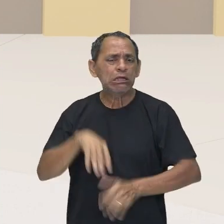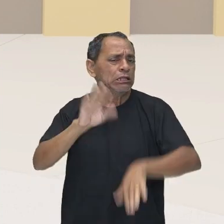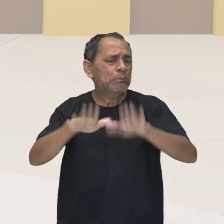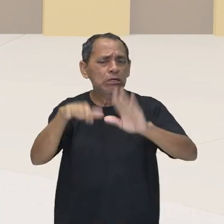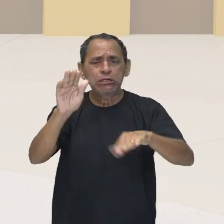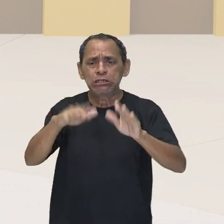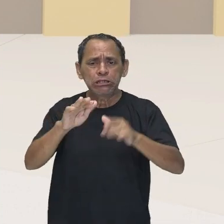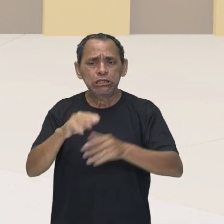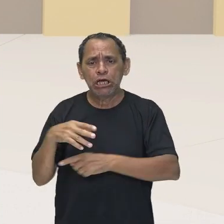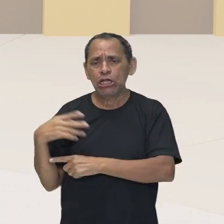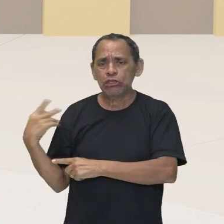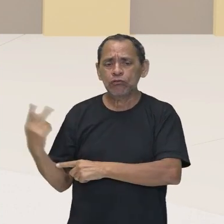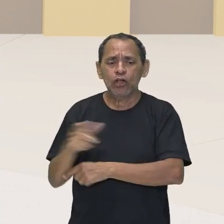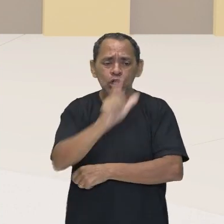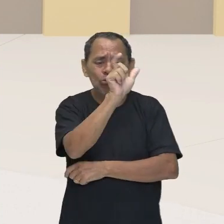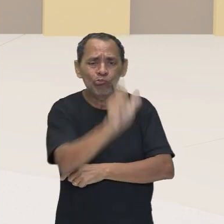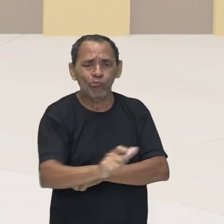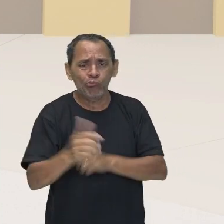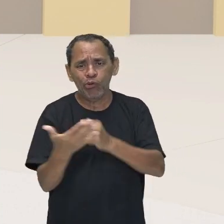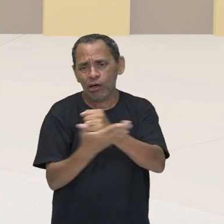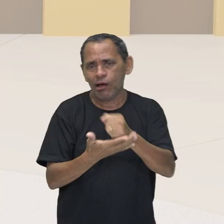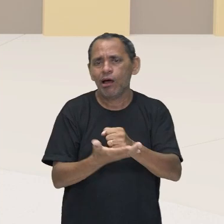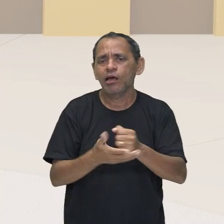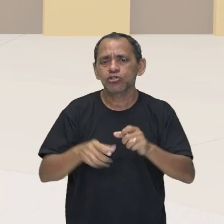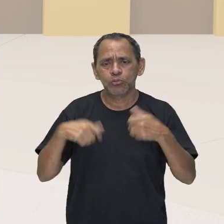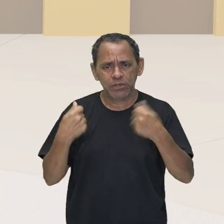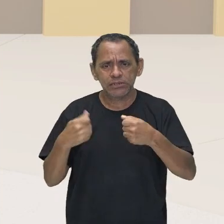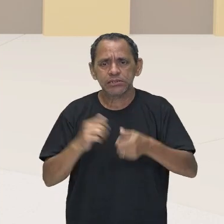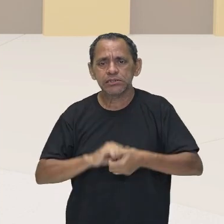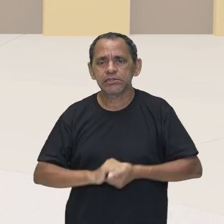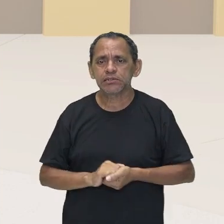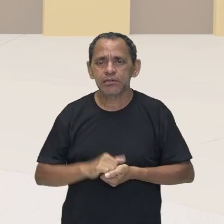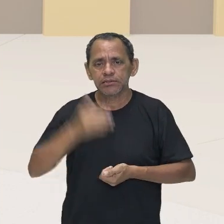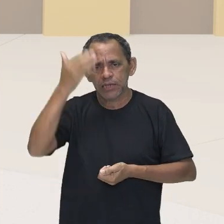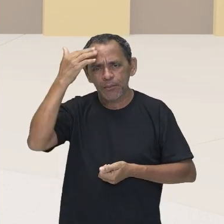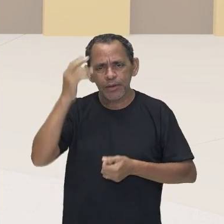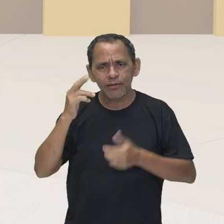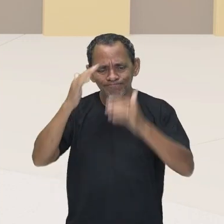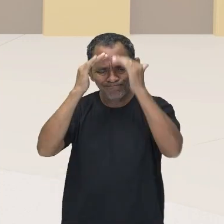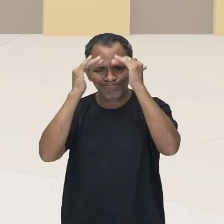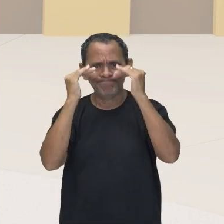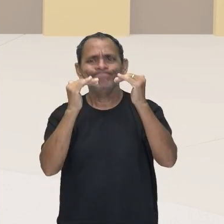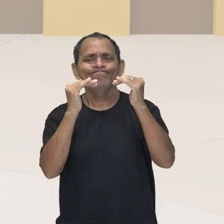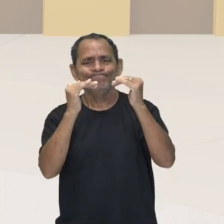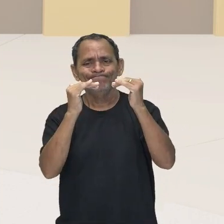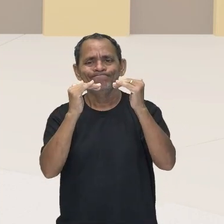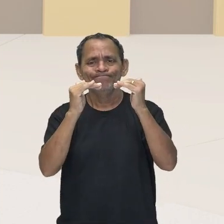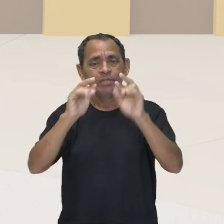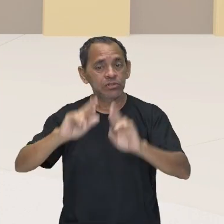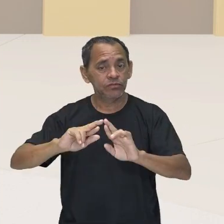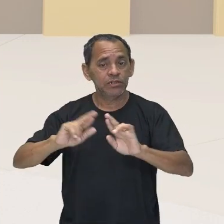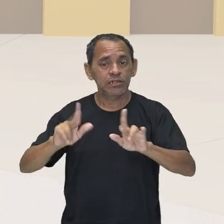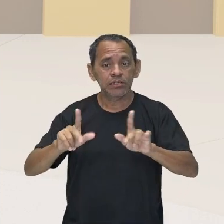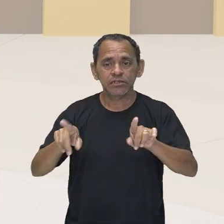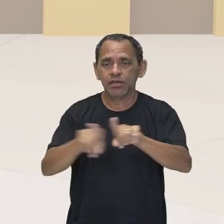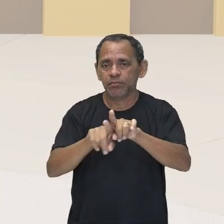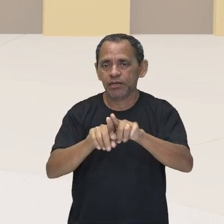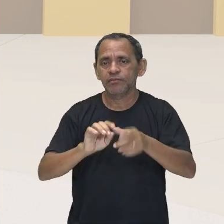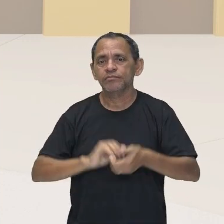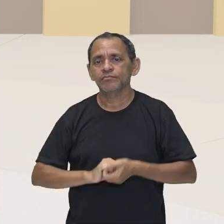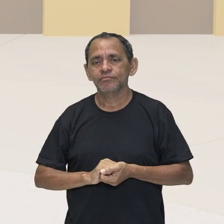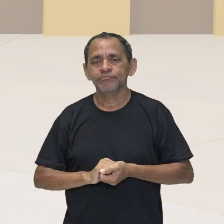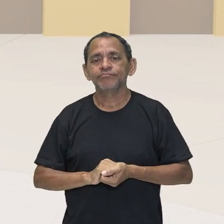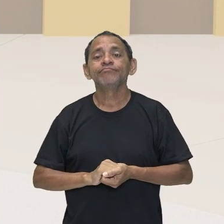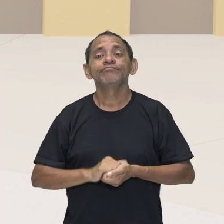da sociedade, do ser humano. Precisamos saber respeitar o outro, saber respeitar as diferenças. E isso é um valor a